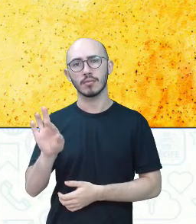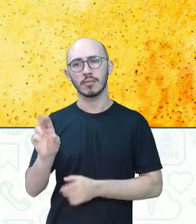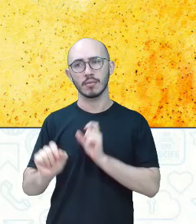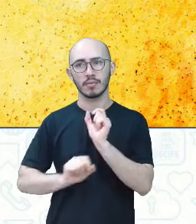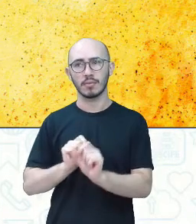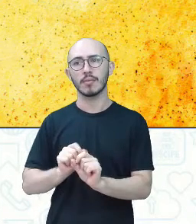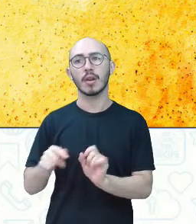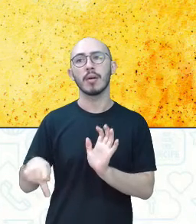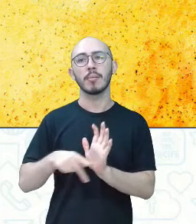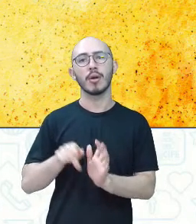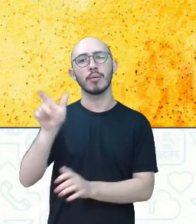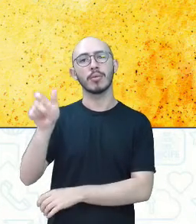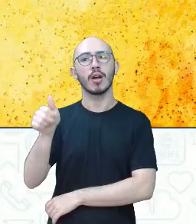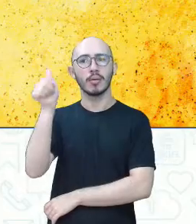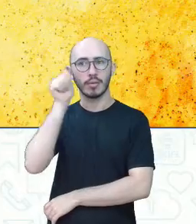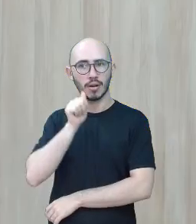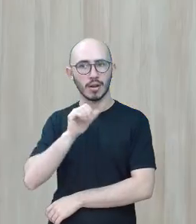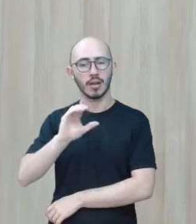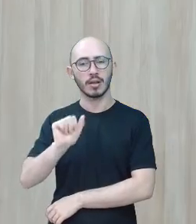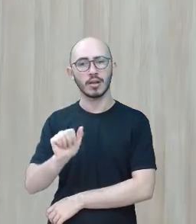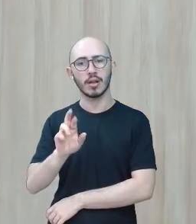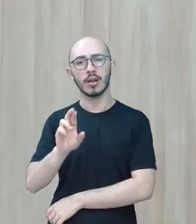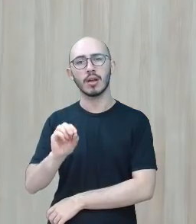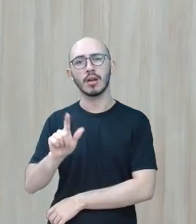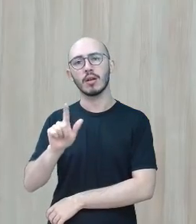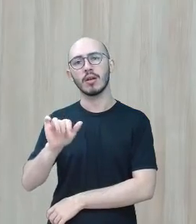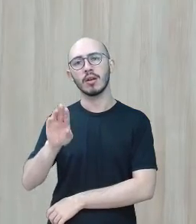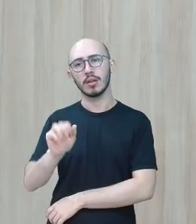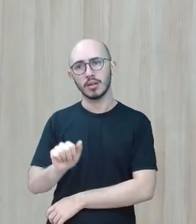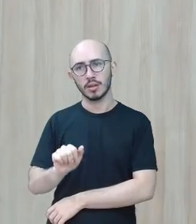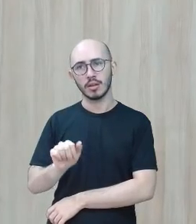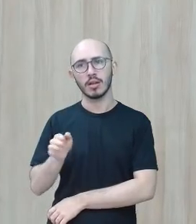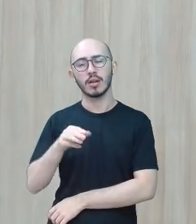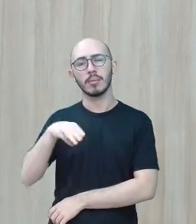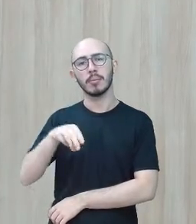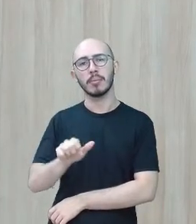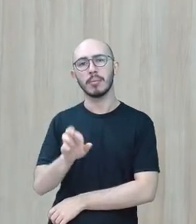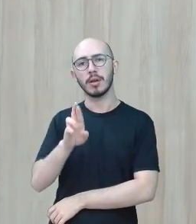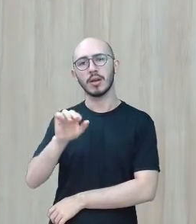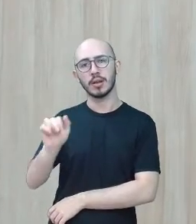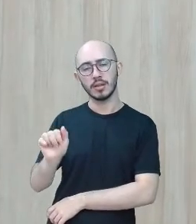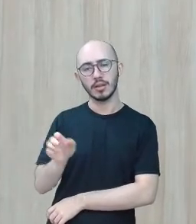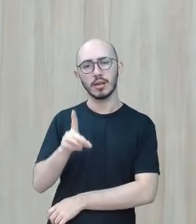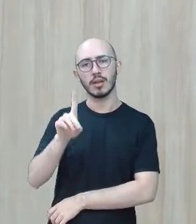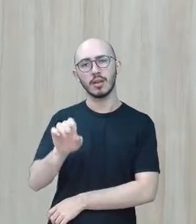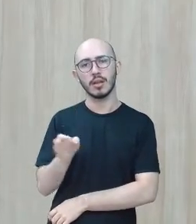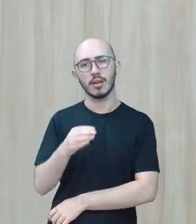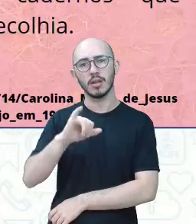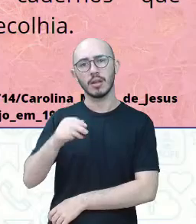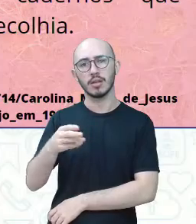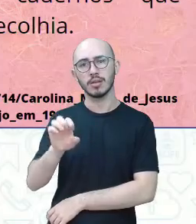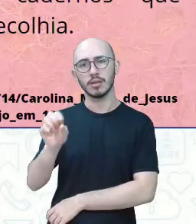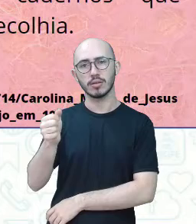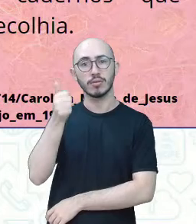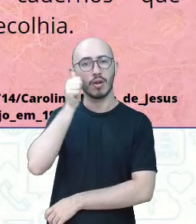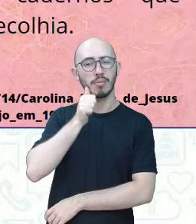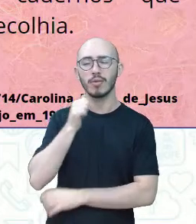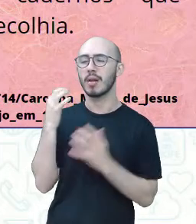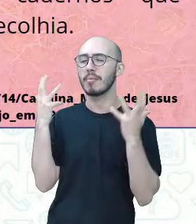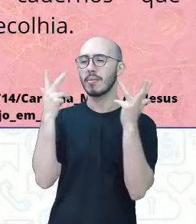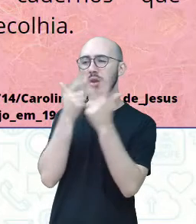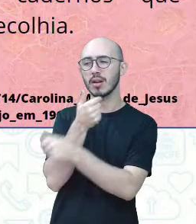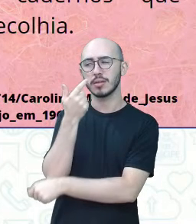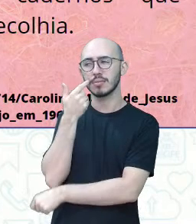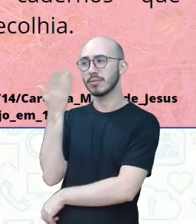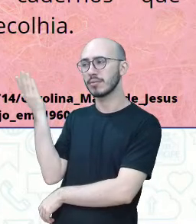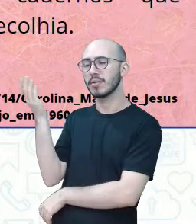deixar claro, de Carolina Maria de Jesus, que é esta belíssima senhora aqui, que nasceu em março